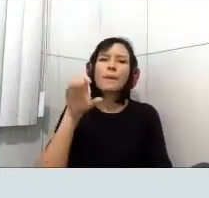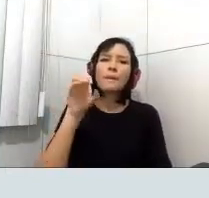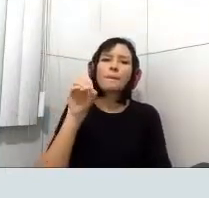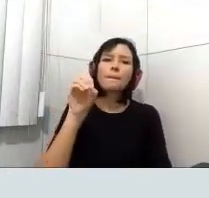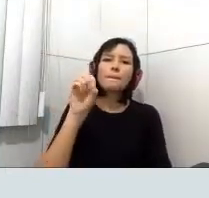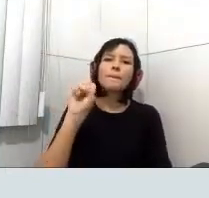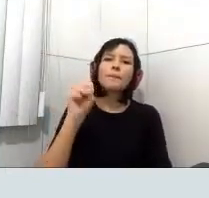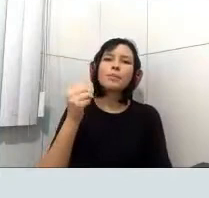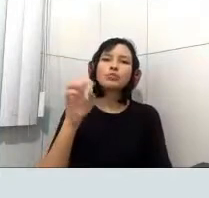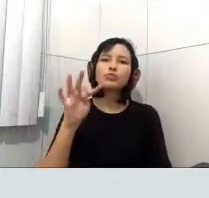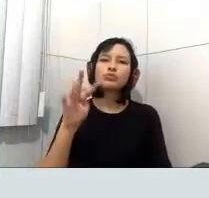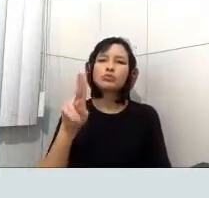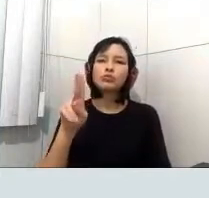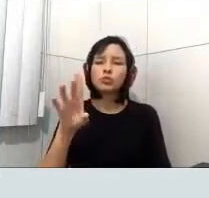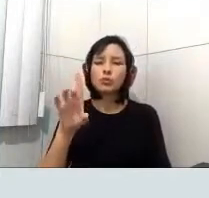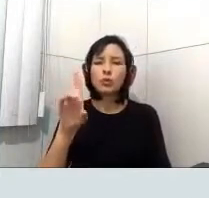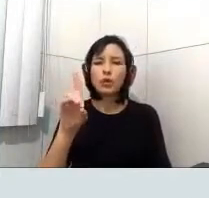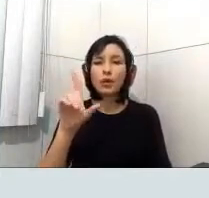existência,